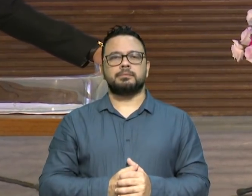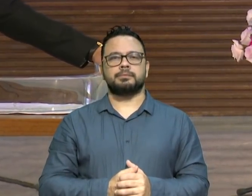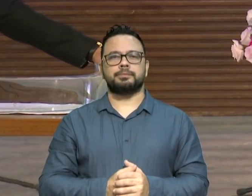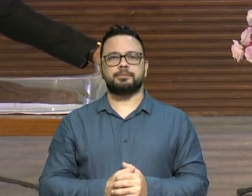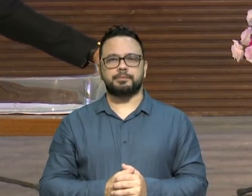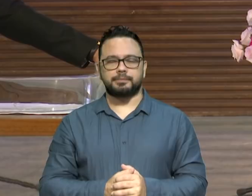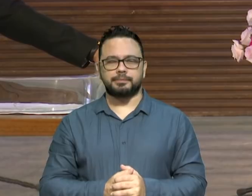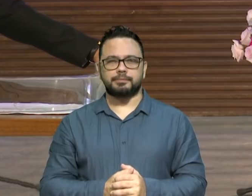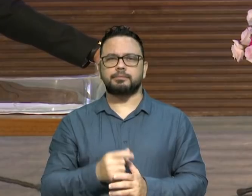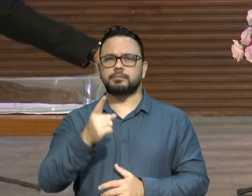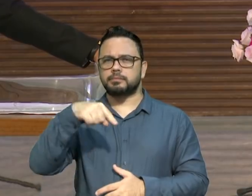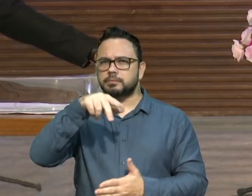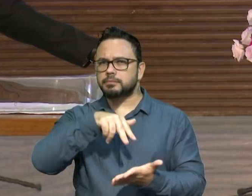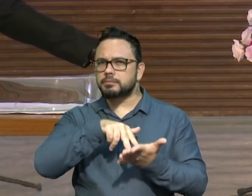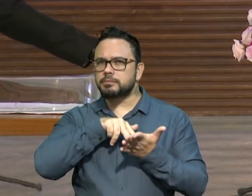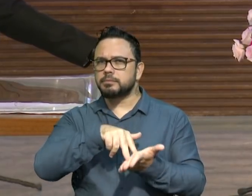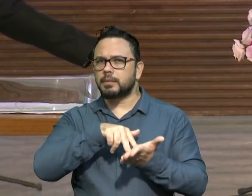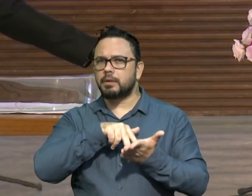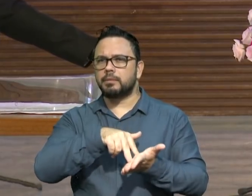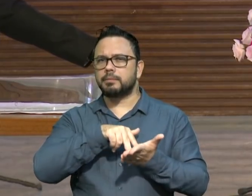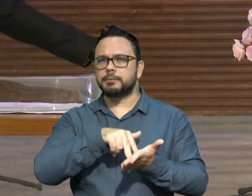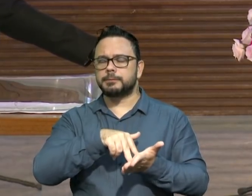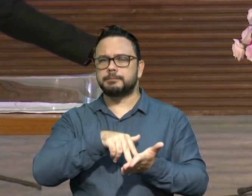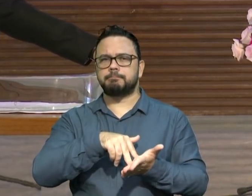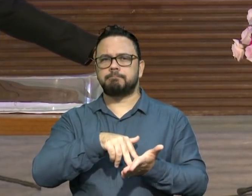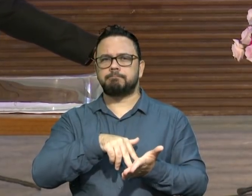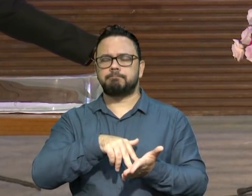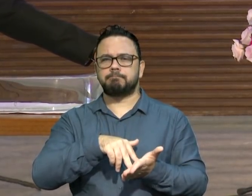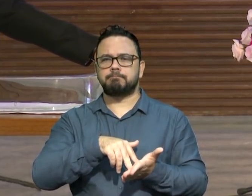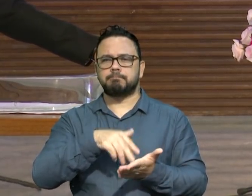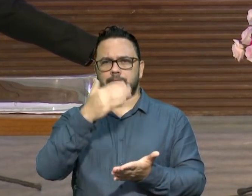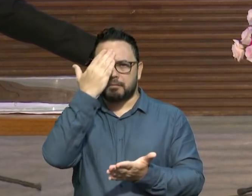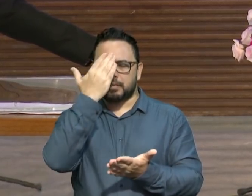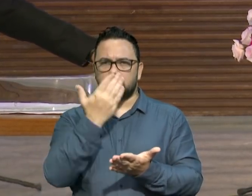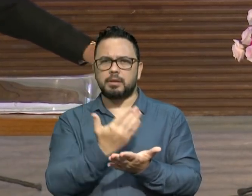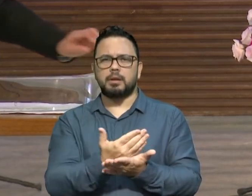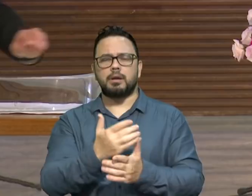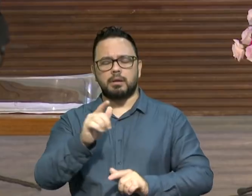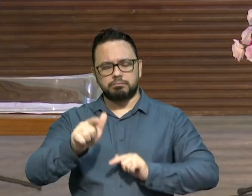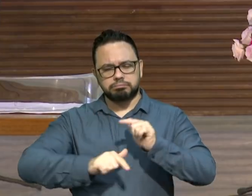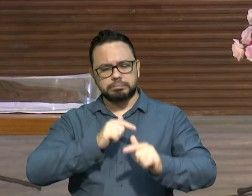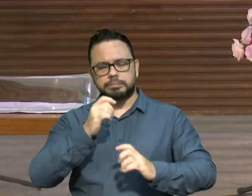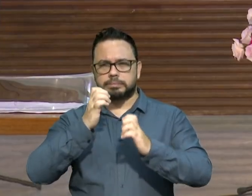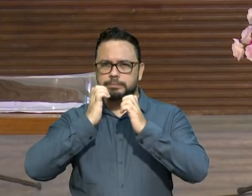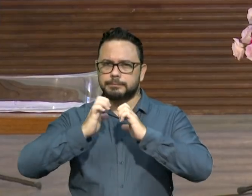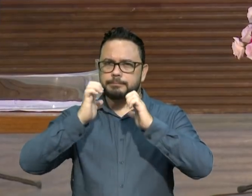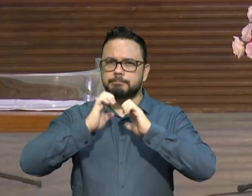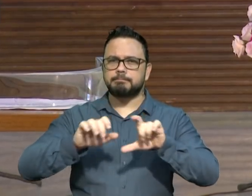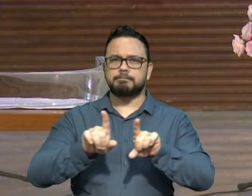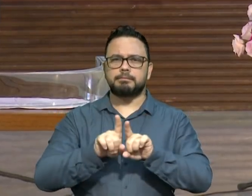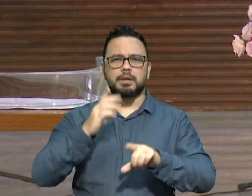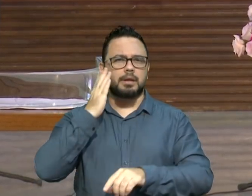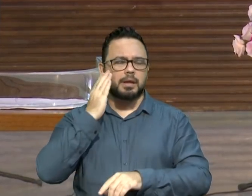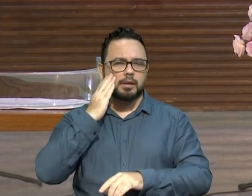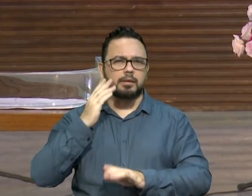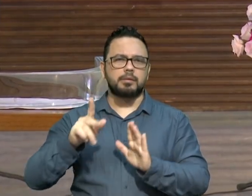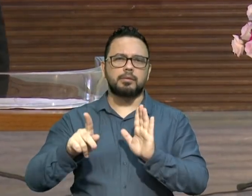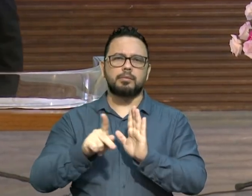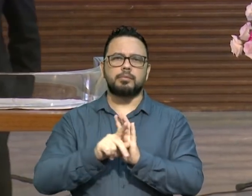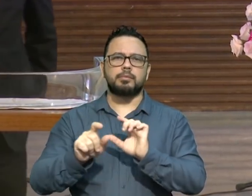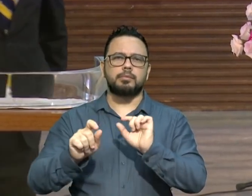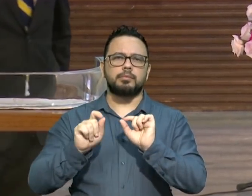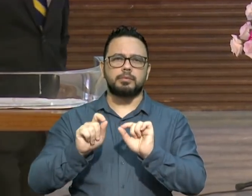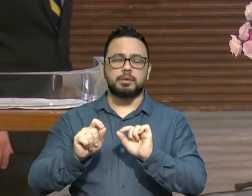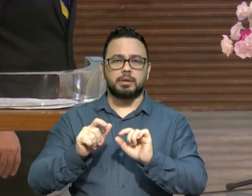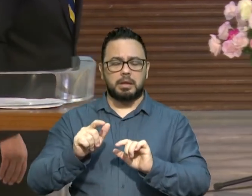a sede firmes inabaláveis e sempre operantes abundantes na obra do senhor sabendo que no Senhor o vosso trabalho não